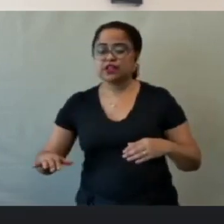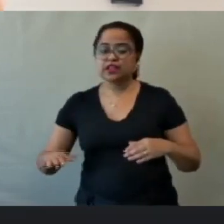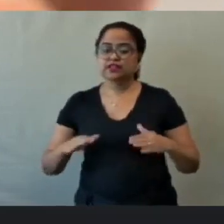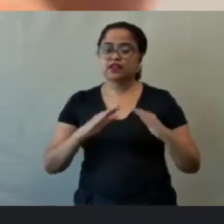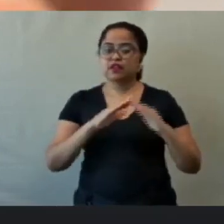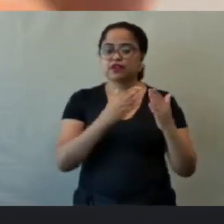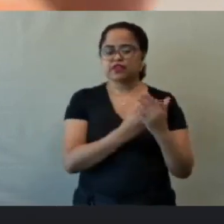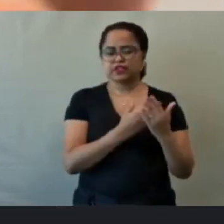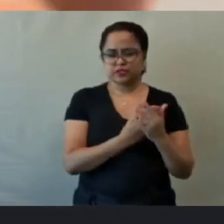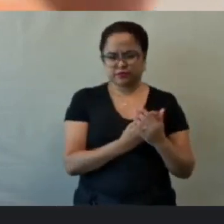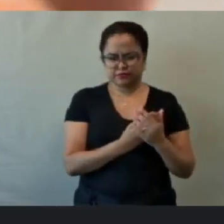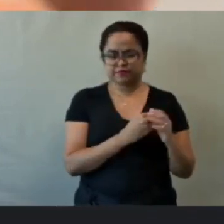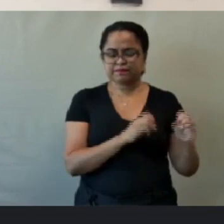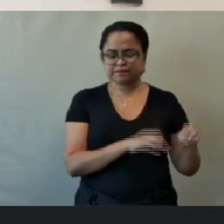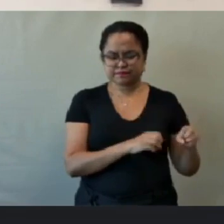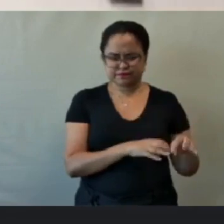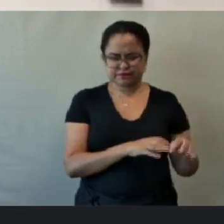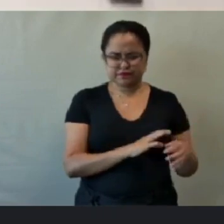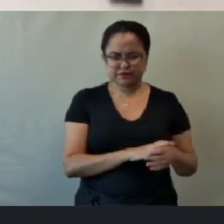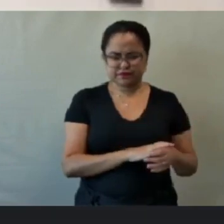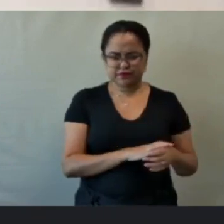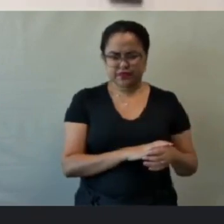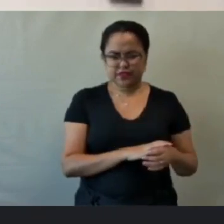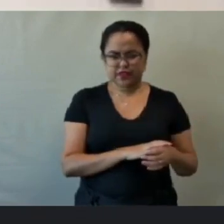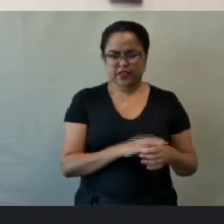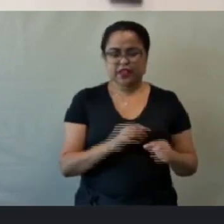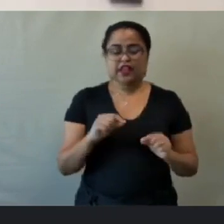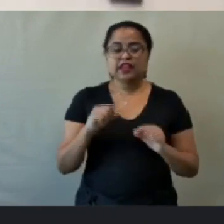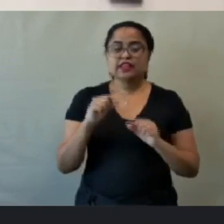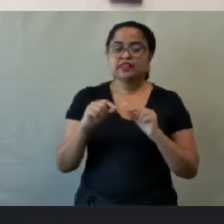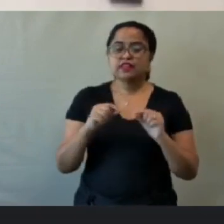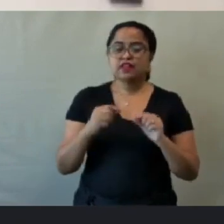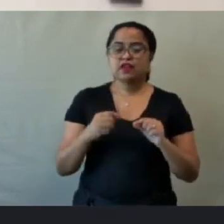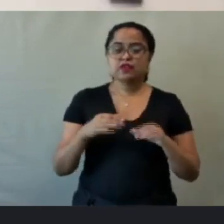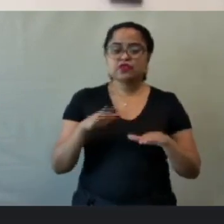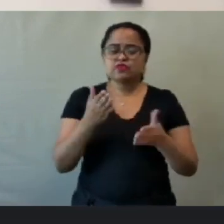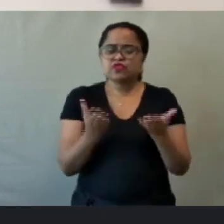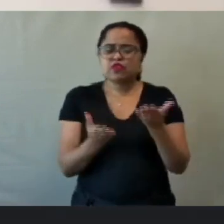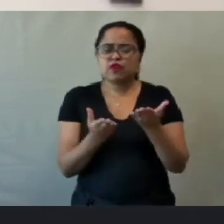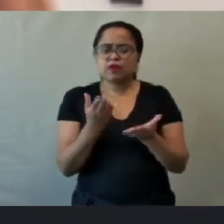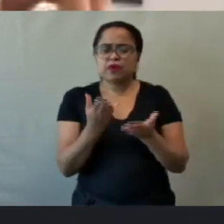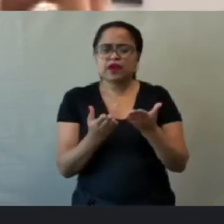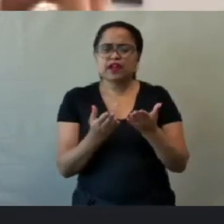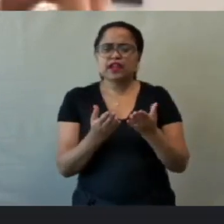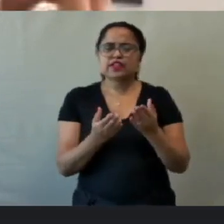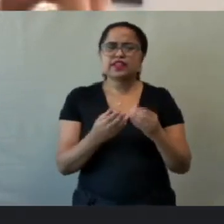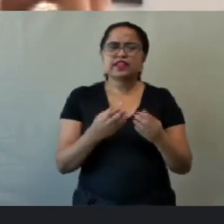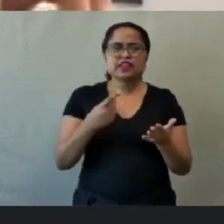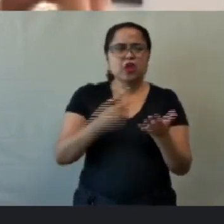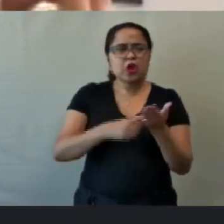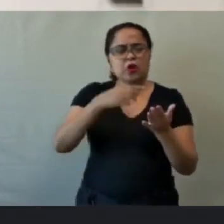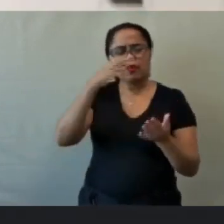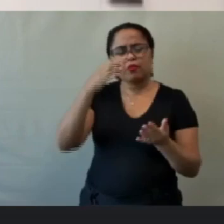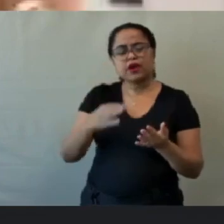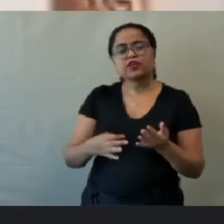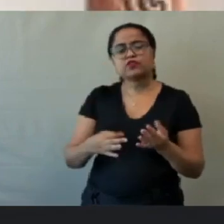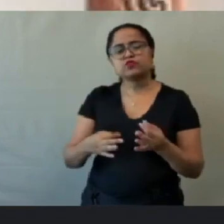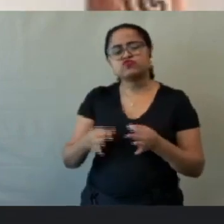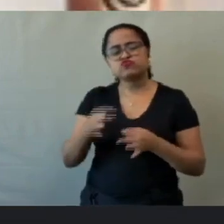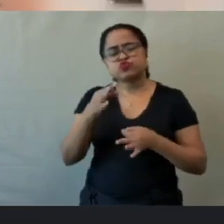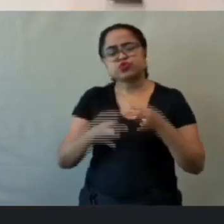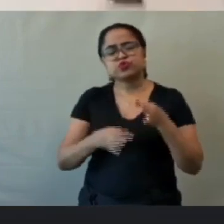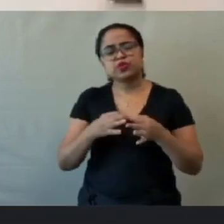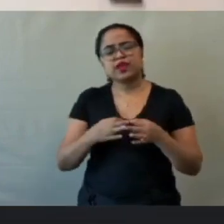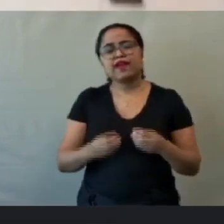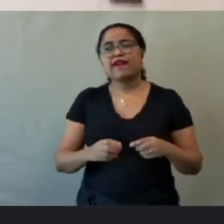arrecada, comparando aí dados. Então, precisa de ter um pacto justo, quem vai contribuir com o quê,